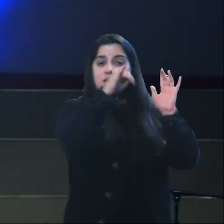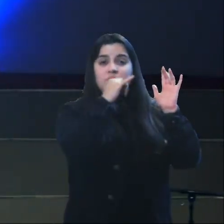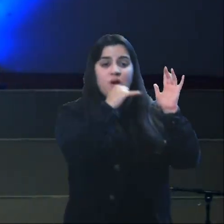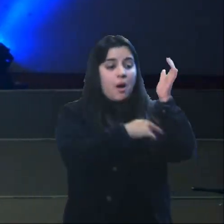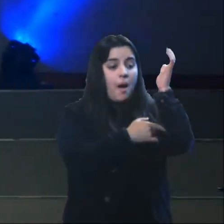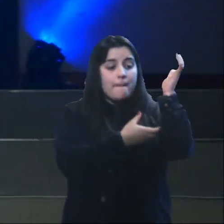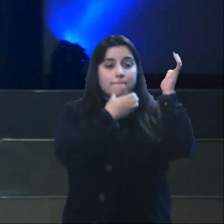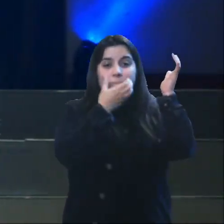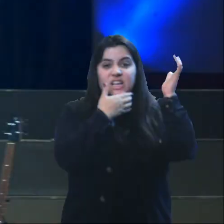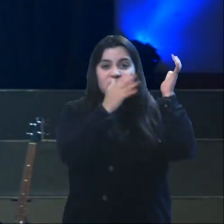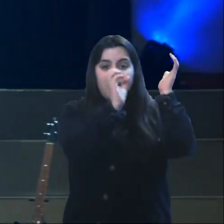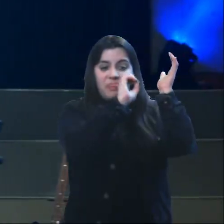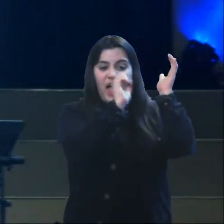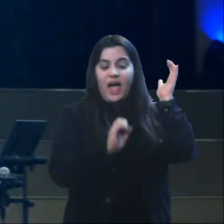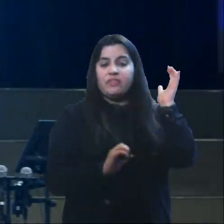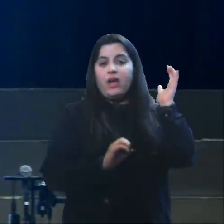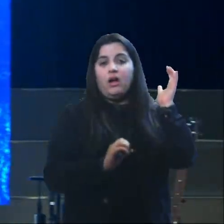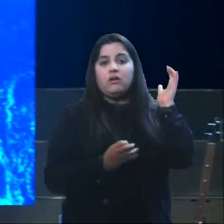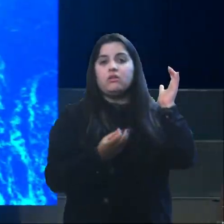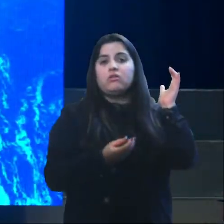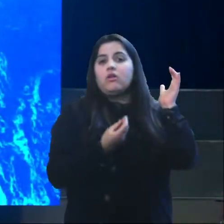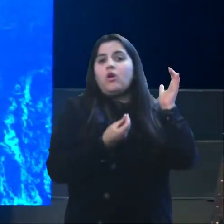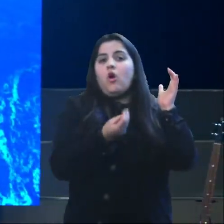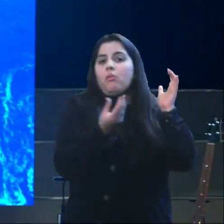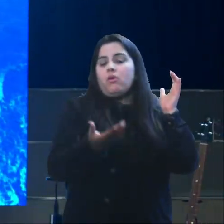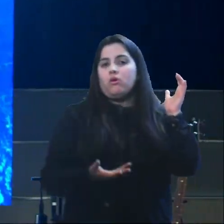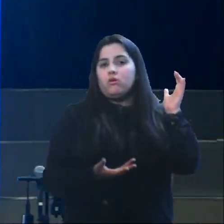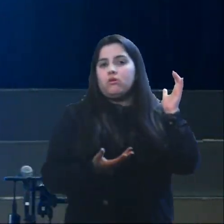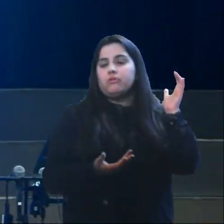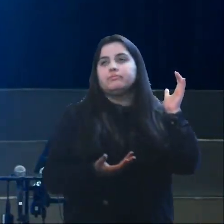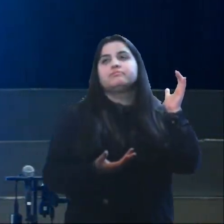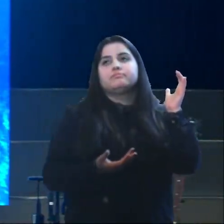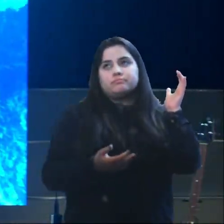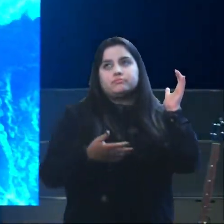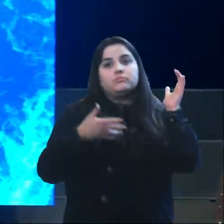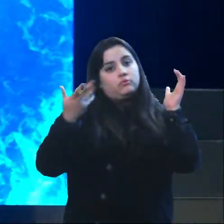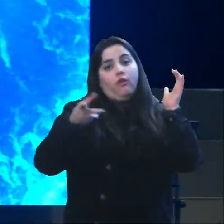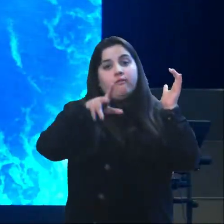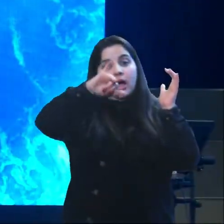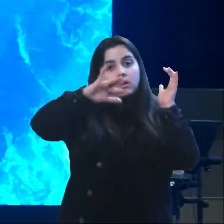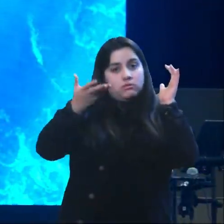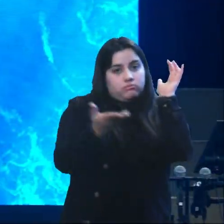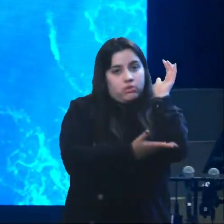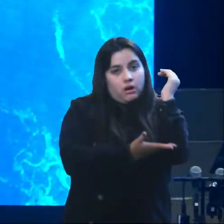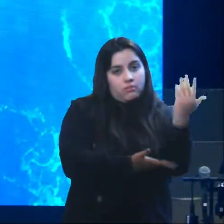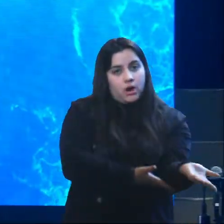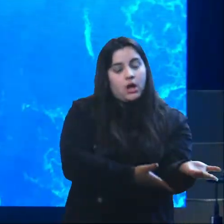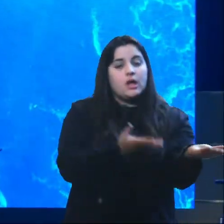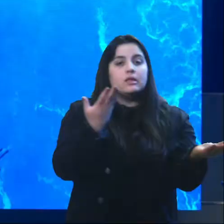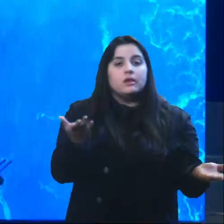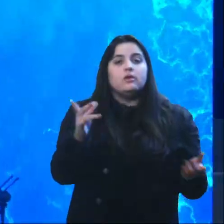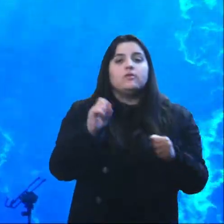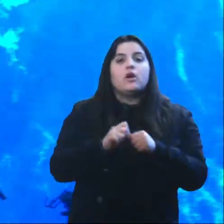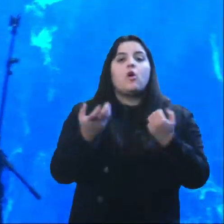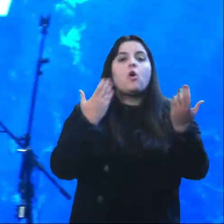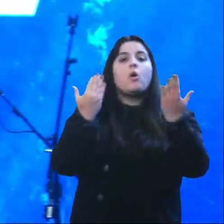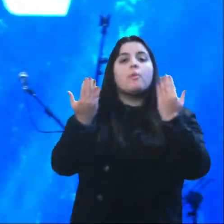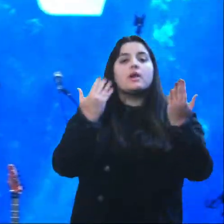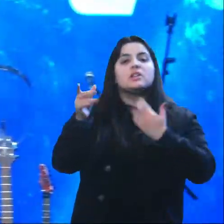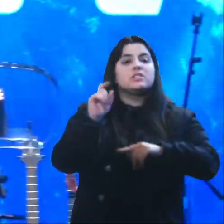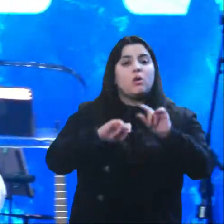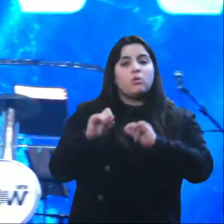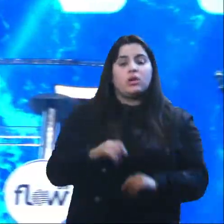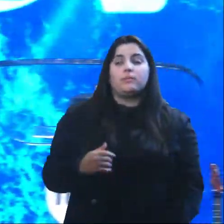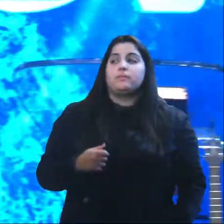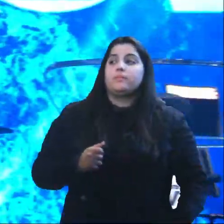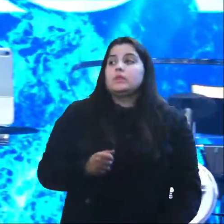não ser para servir de lenha do fogo. Então ele estava fazendo uma comparação seguinte: aqueles que